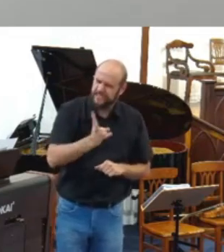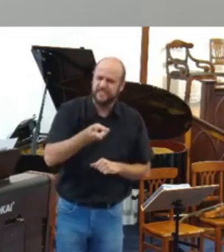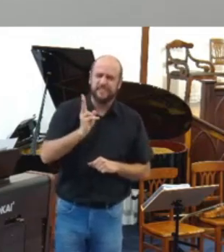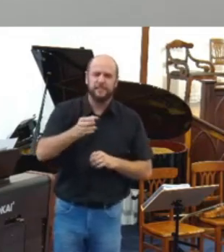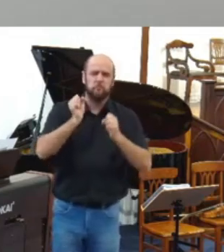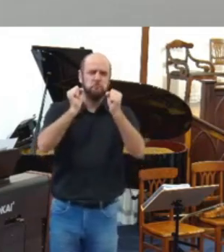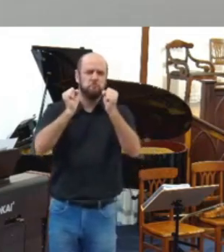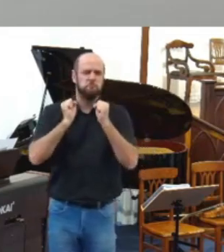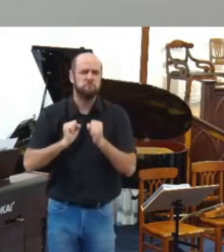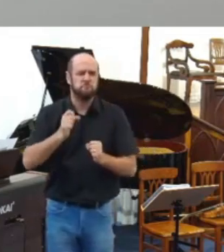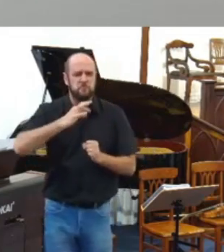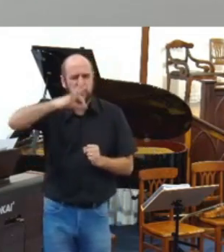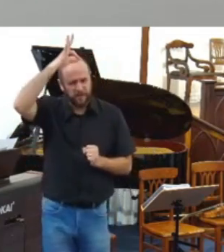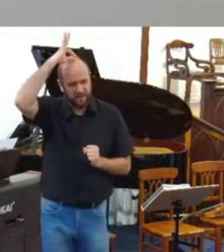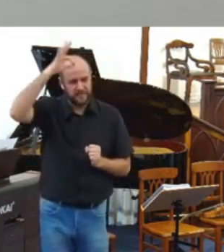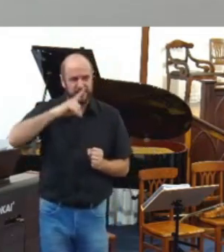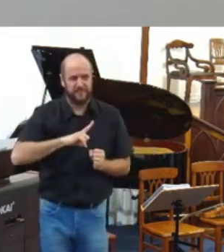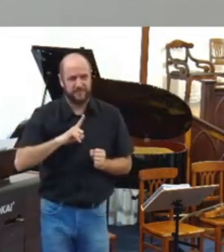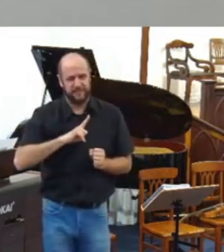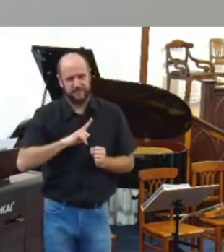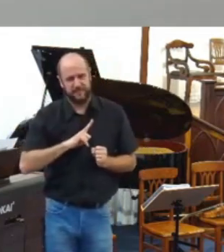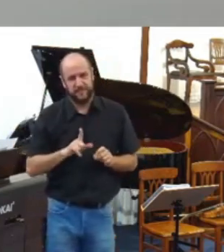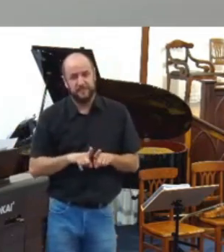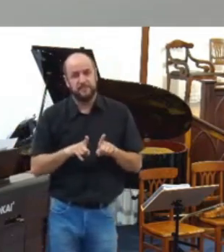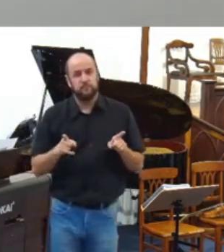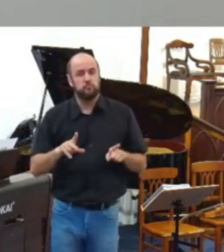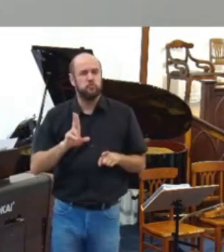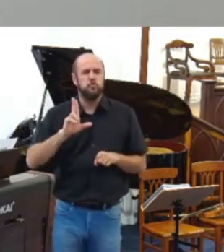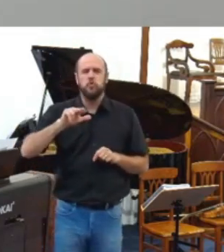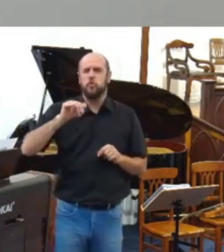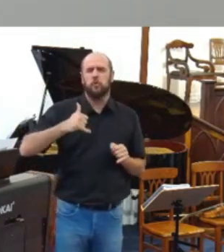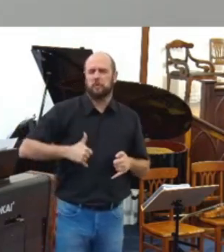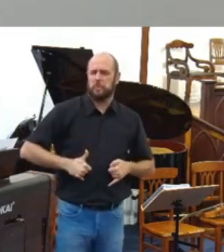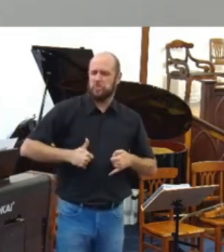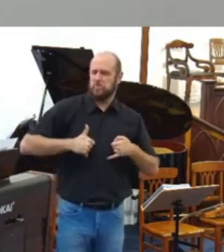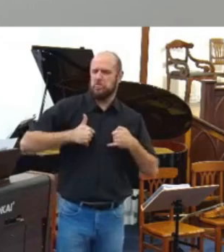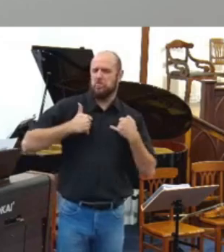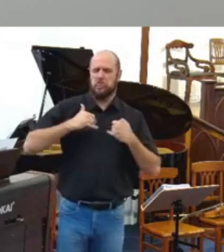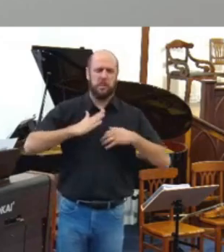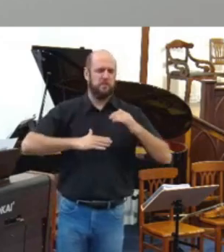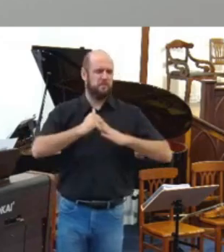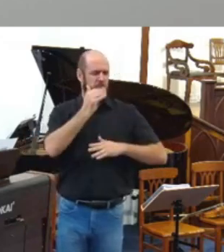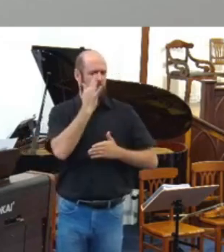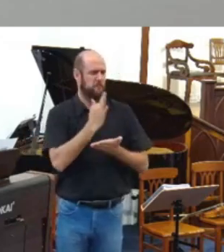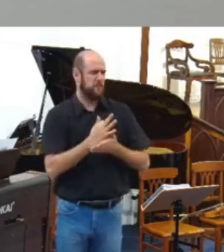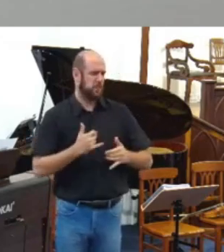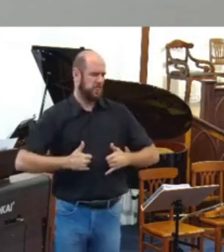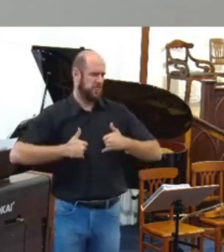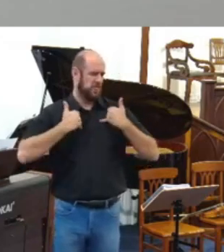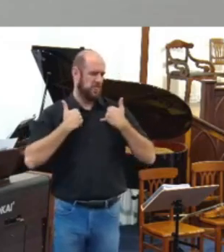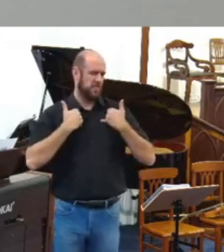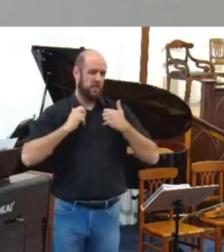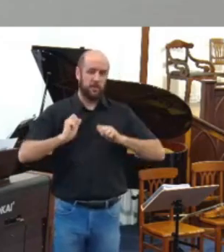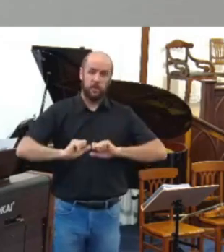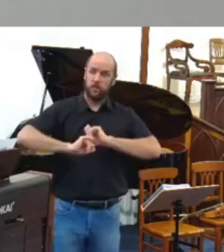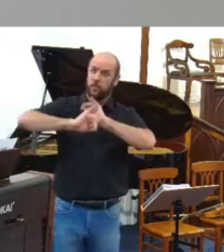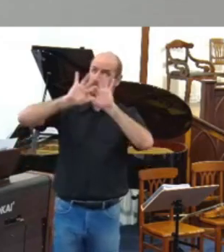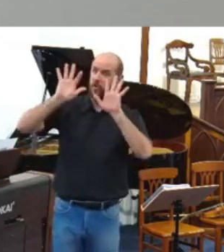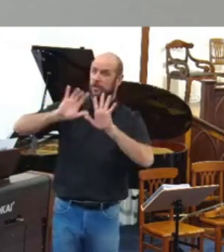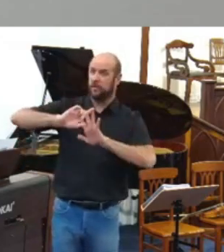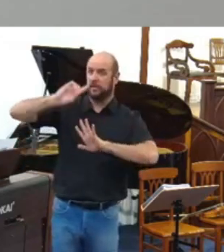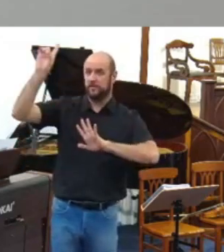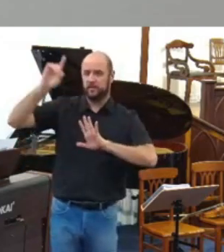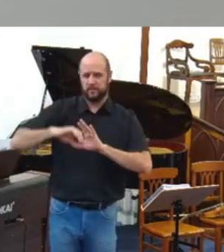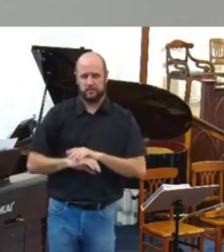poder do Espírito. E então, nunca se vanglorie de grandes feitos na fé. Glorifique a Deus